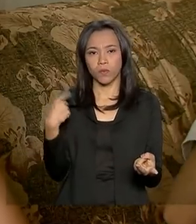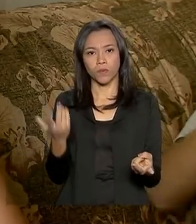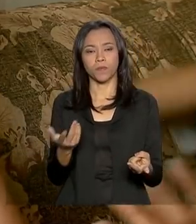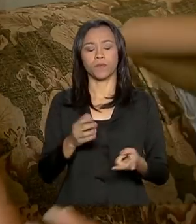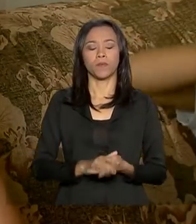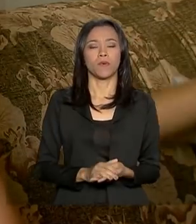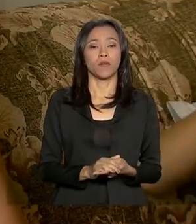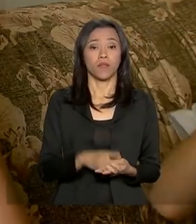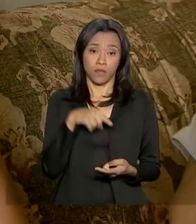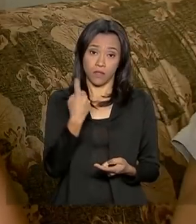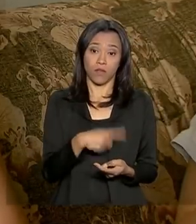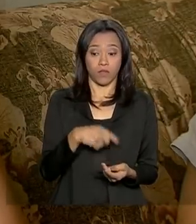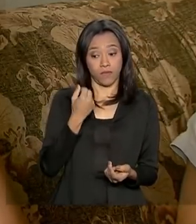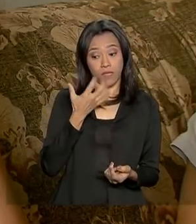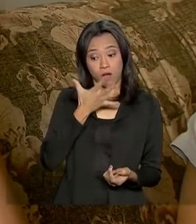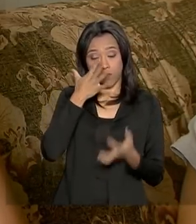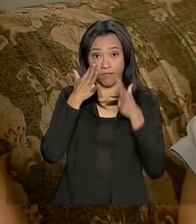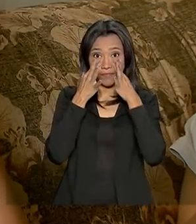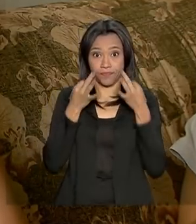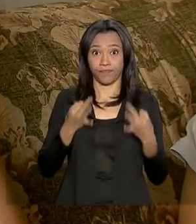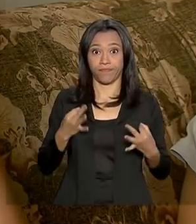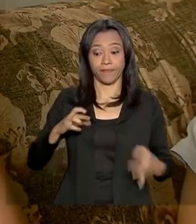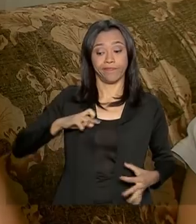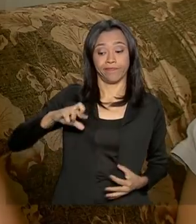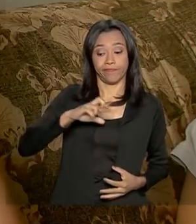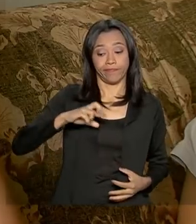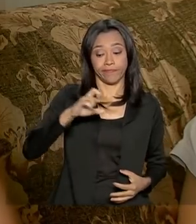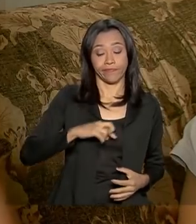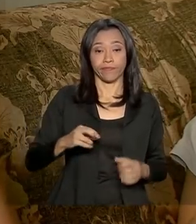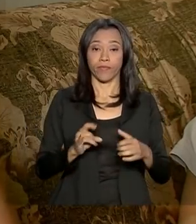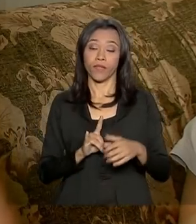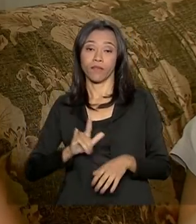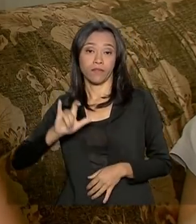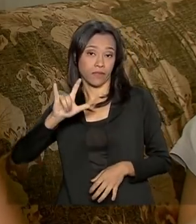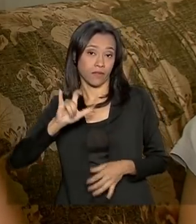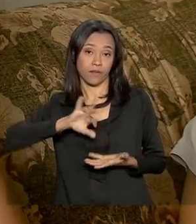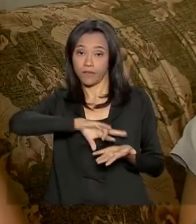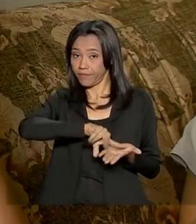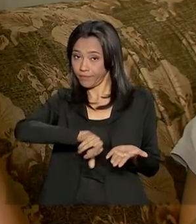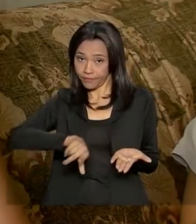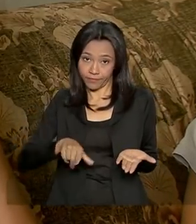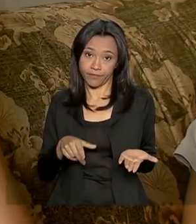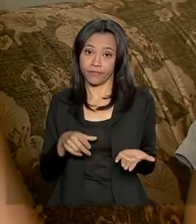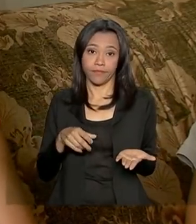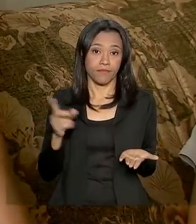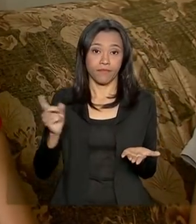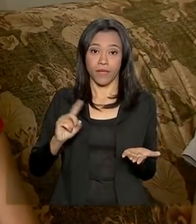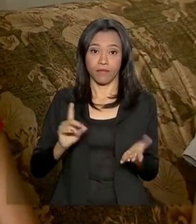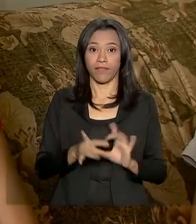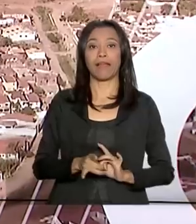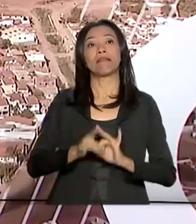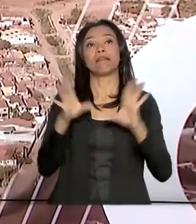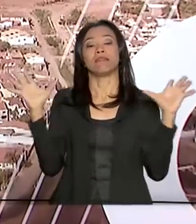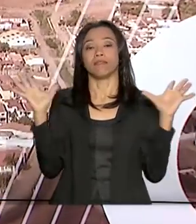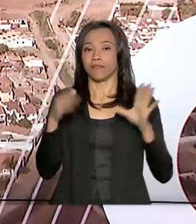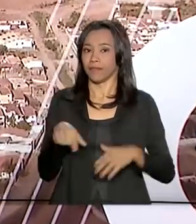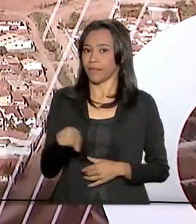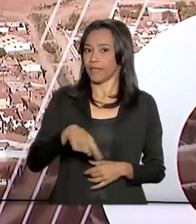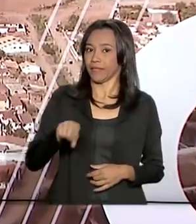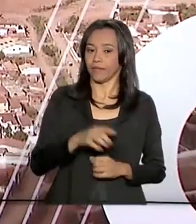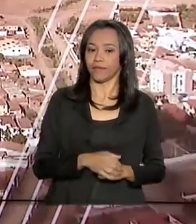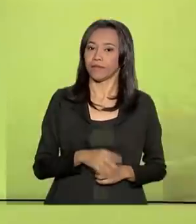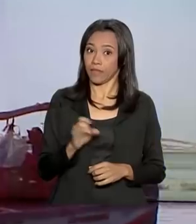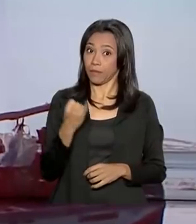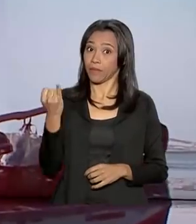e a gente fica de olho mesmo, né? Em Instagram, essas coisas todas, para não deixar esse acesso muito livre. É